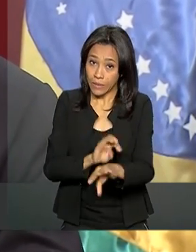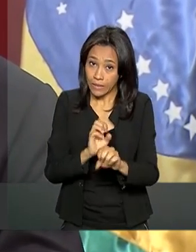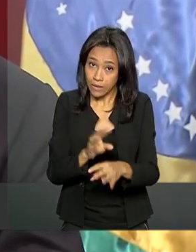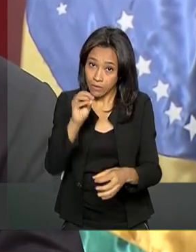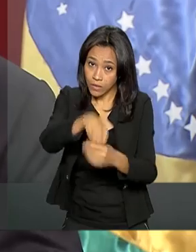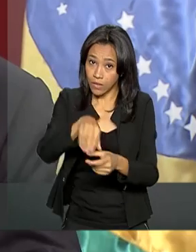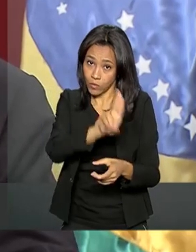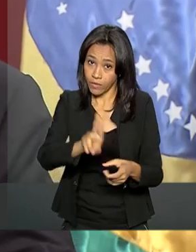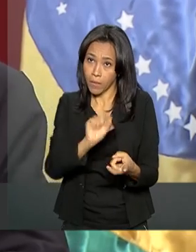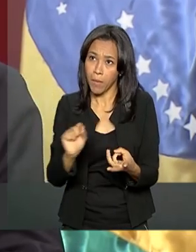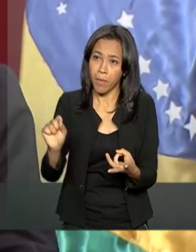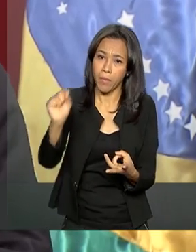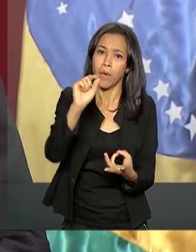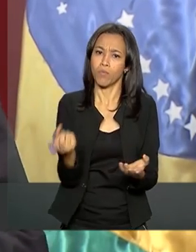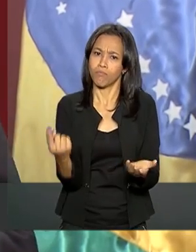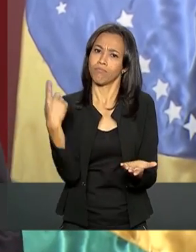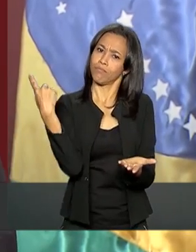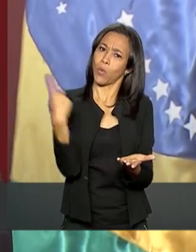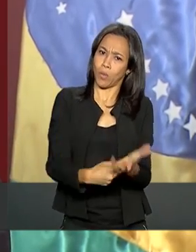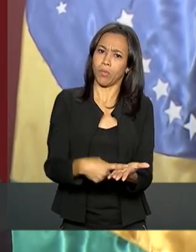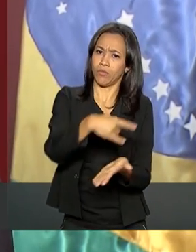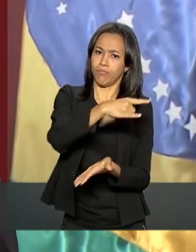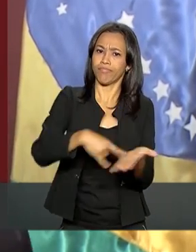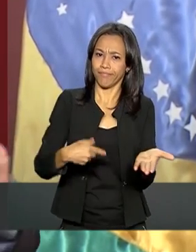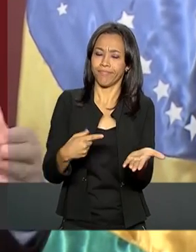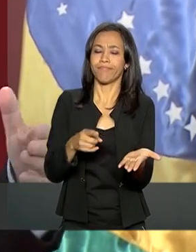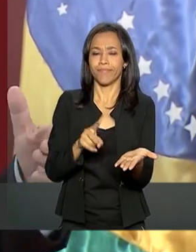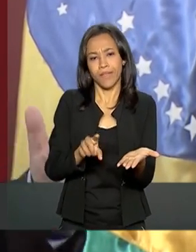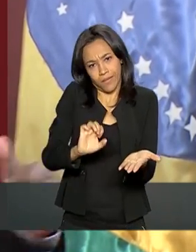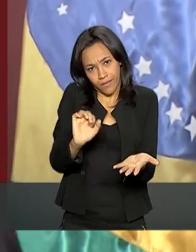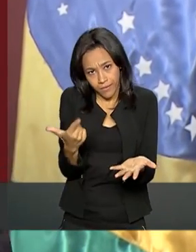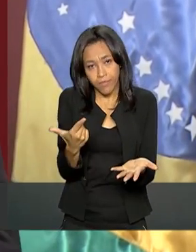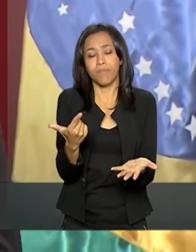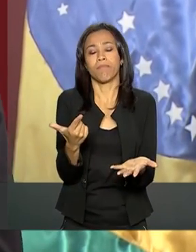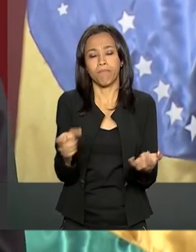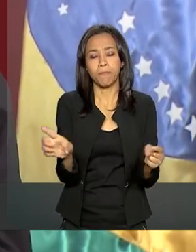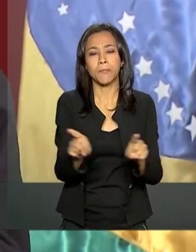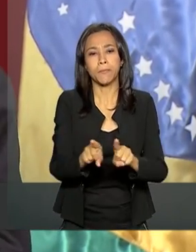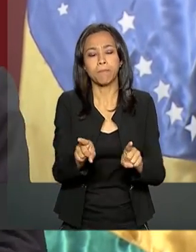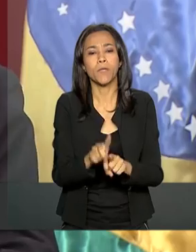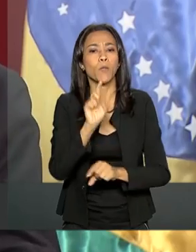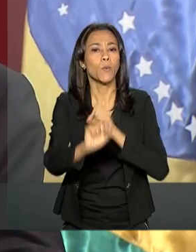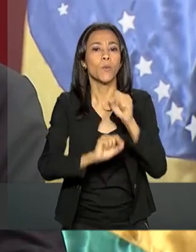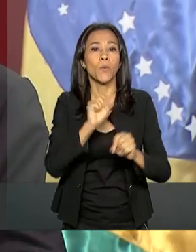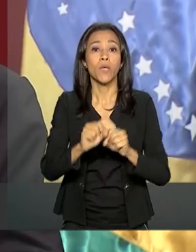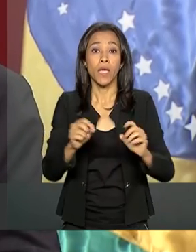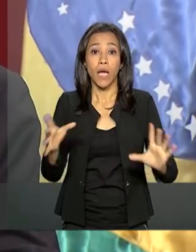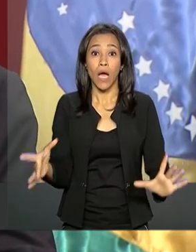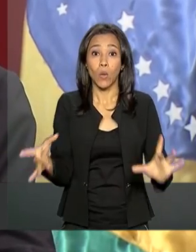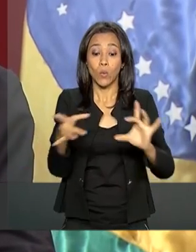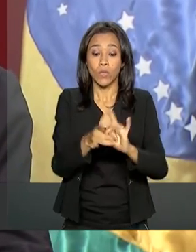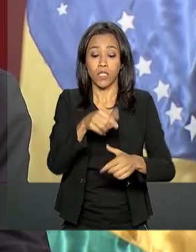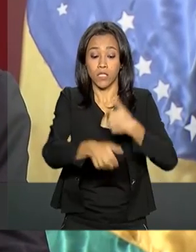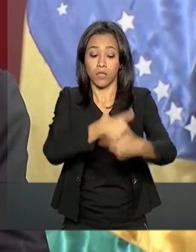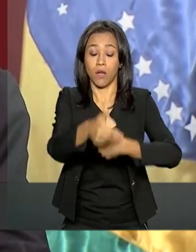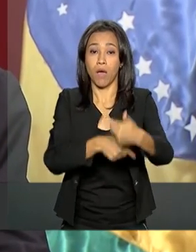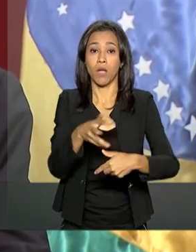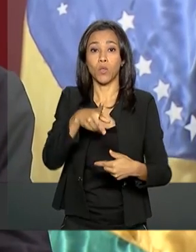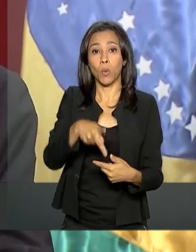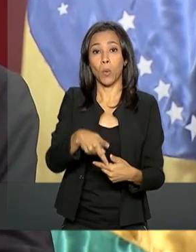em acordos provisórios e, logicamente, na convergência entre a Aliança do Pacífico e o